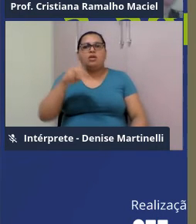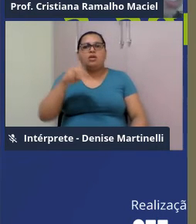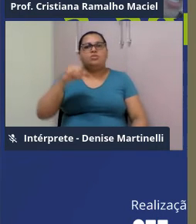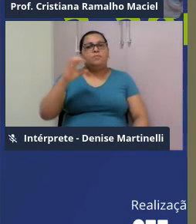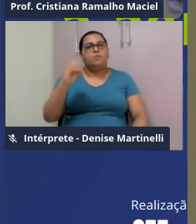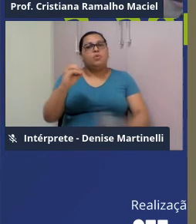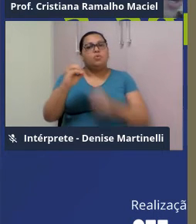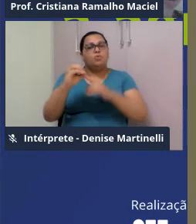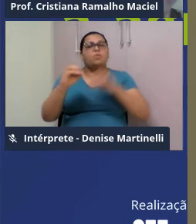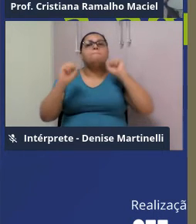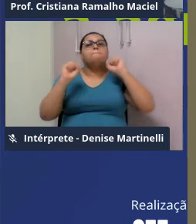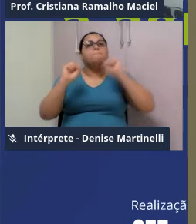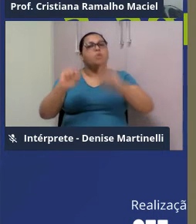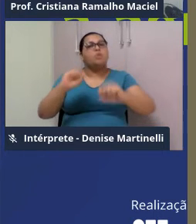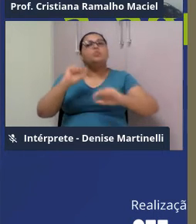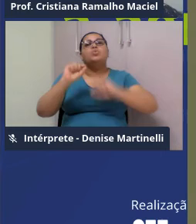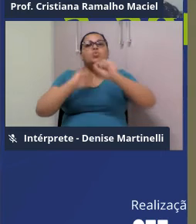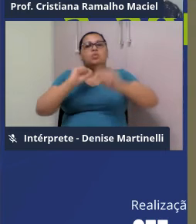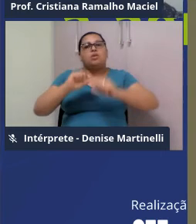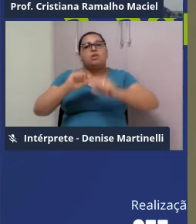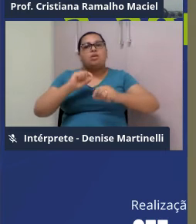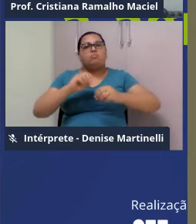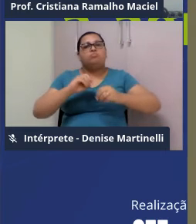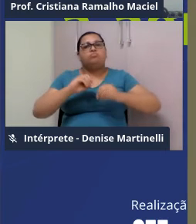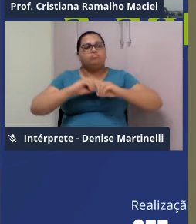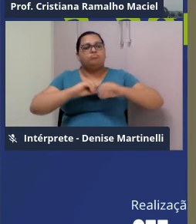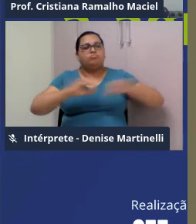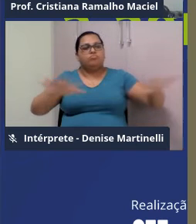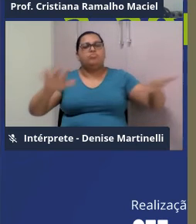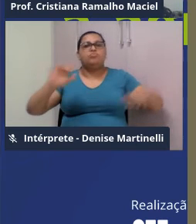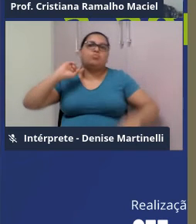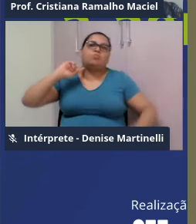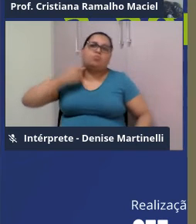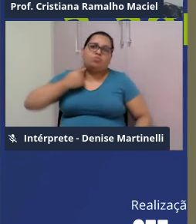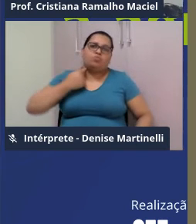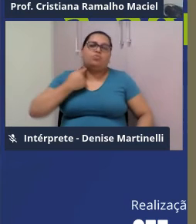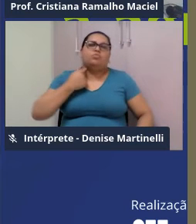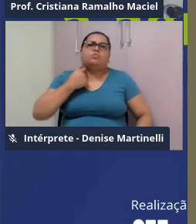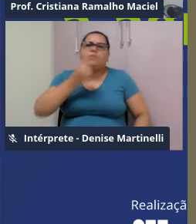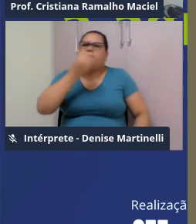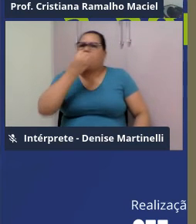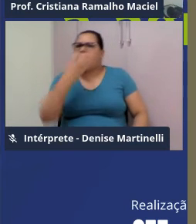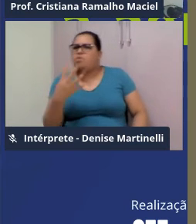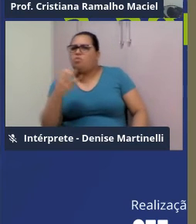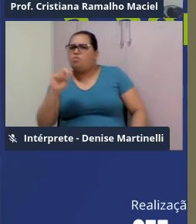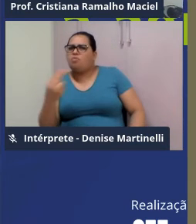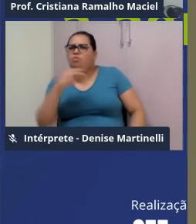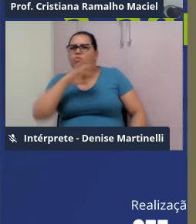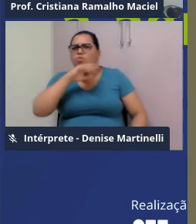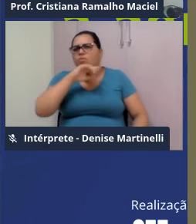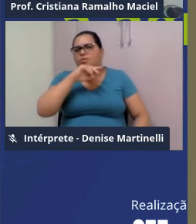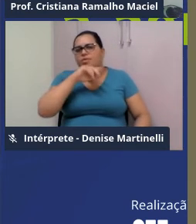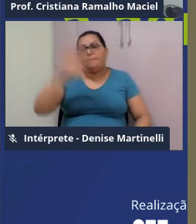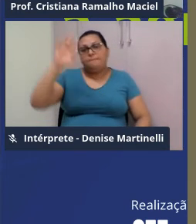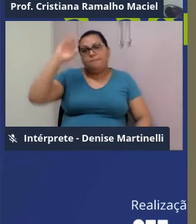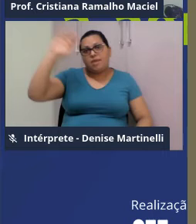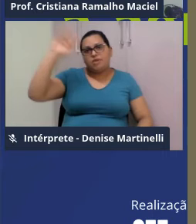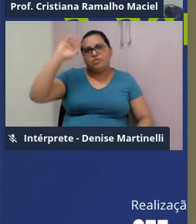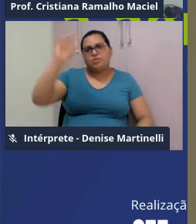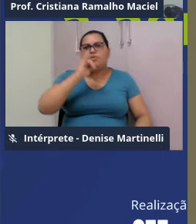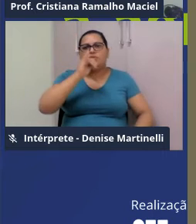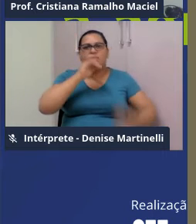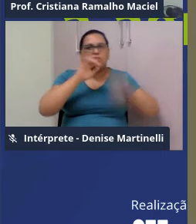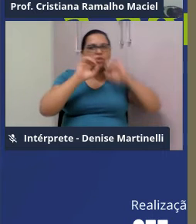poluição. Agora, isso é bom ou isso é ruim? Imagine um evento que uma indústria de tinta